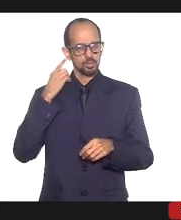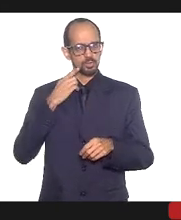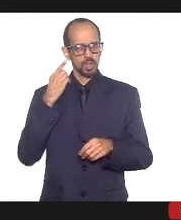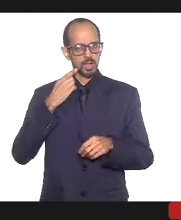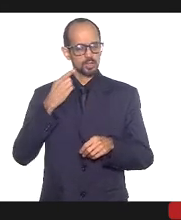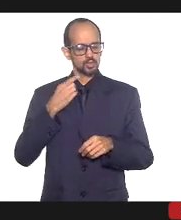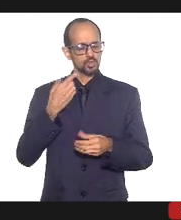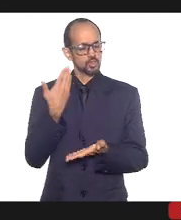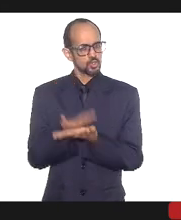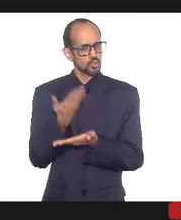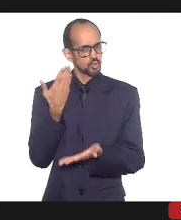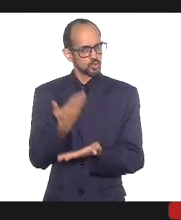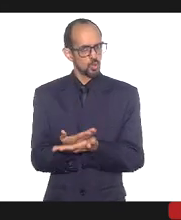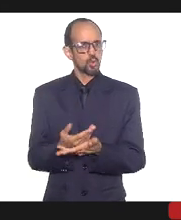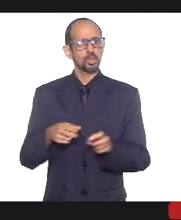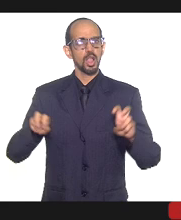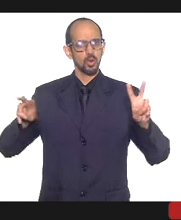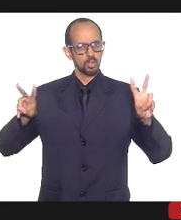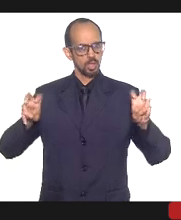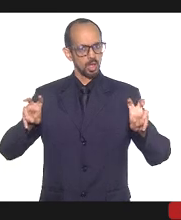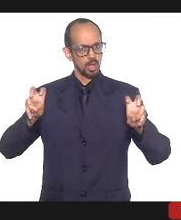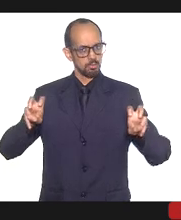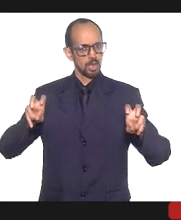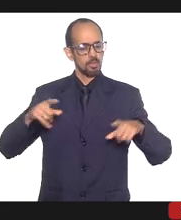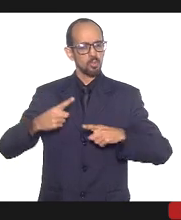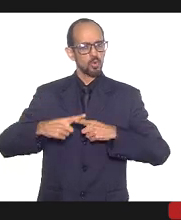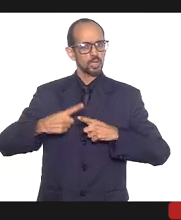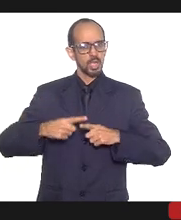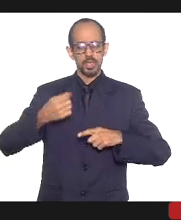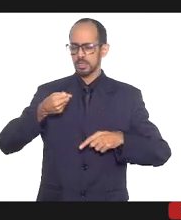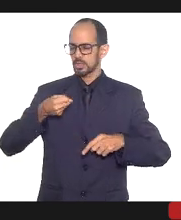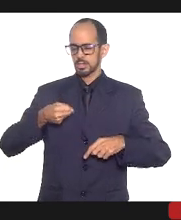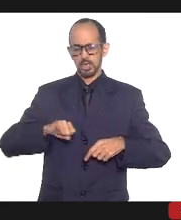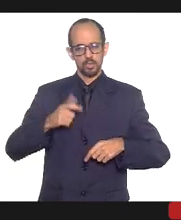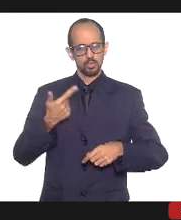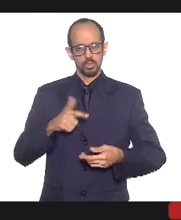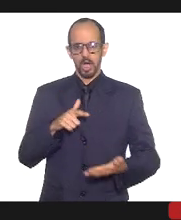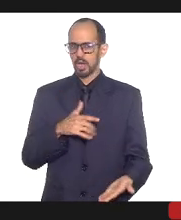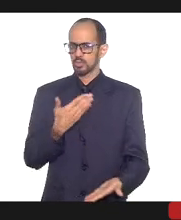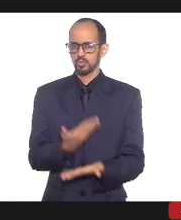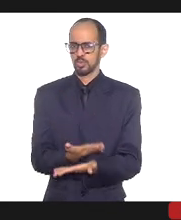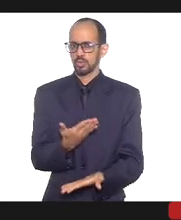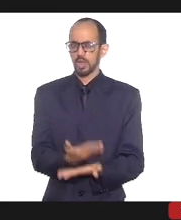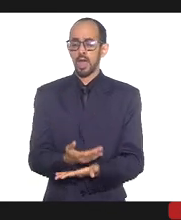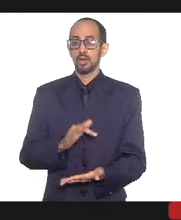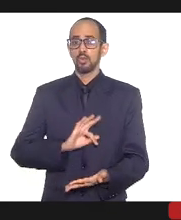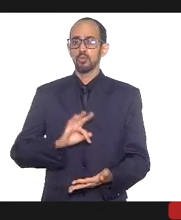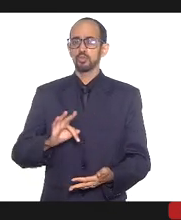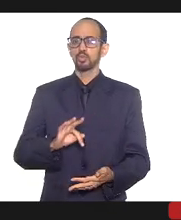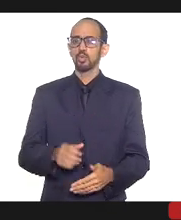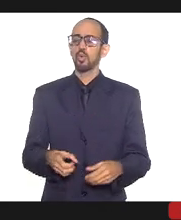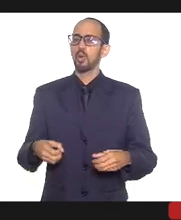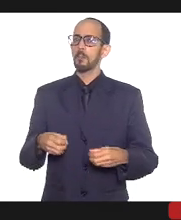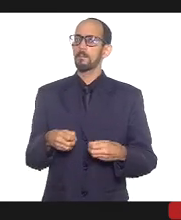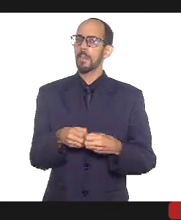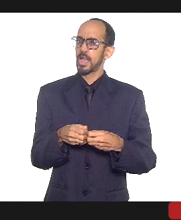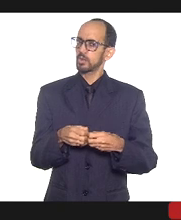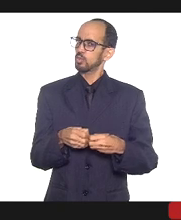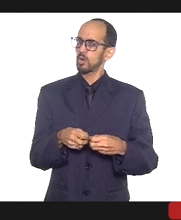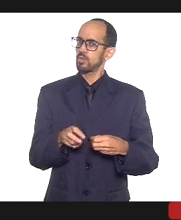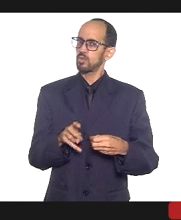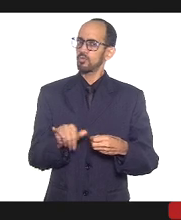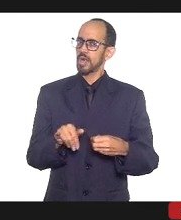se debrucem sobre esse tema. Né? Caso contrário, em um futuro bem próximo, nós não teremos mais professores em sala de